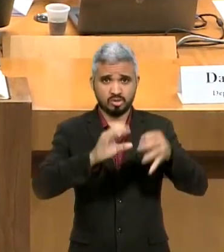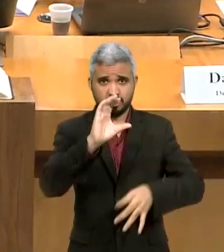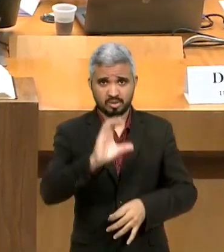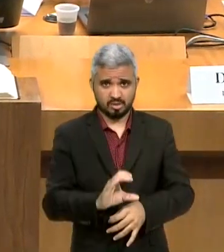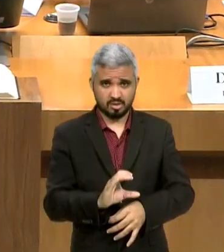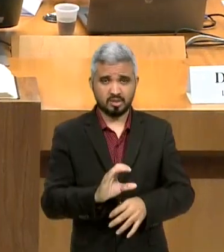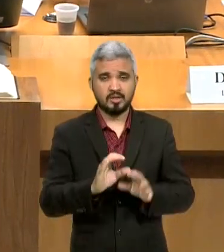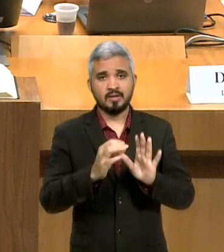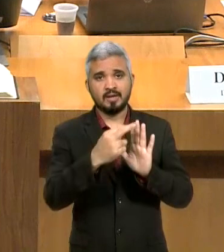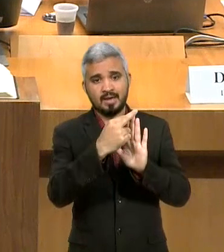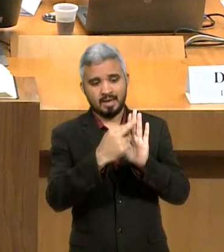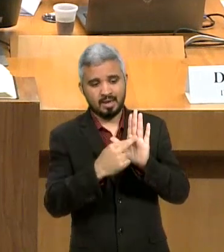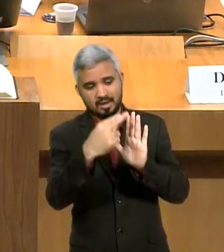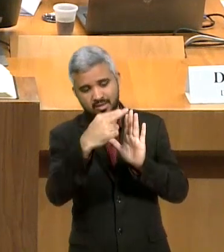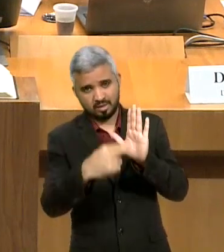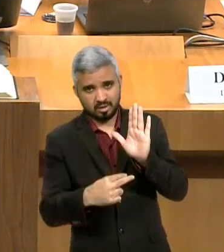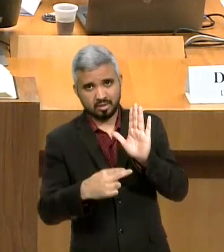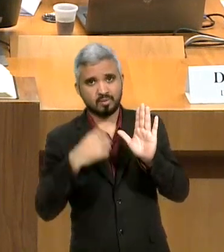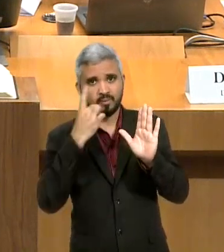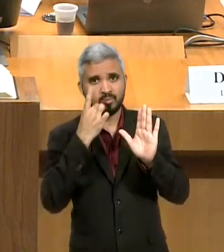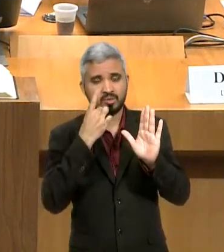relator deputado Ricardo Rios.